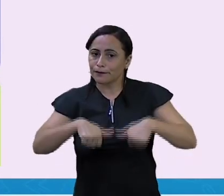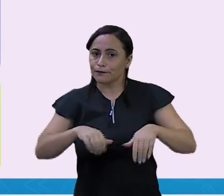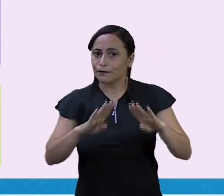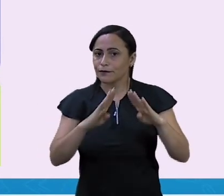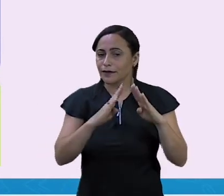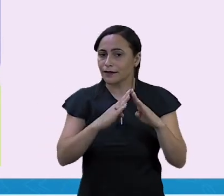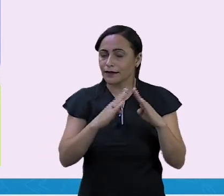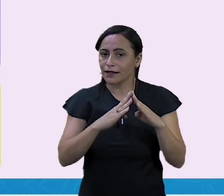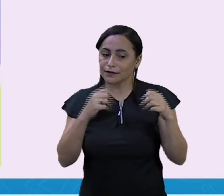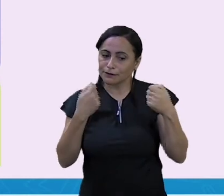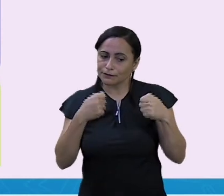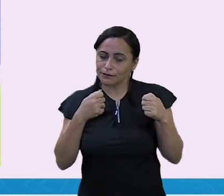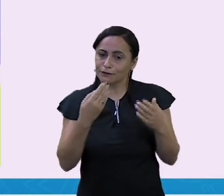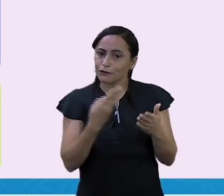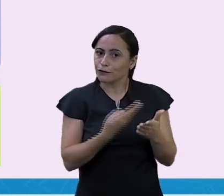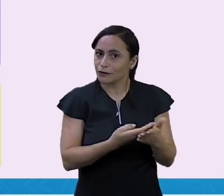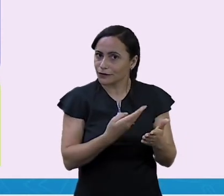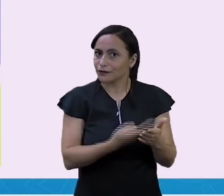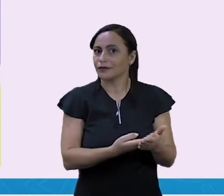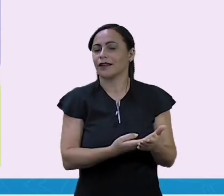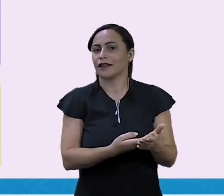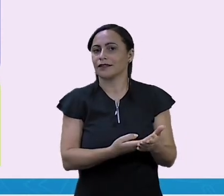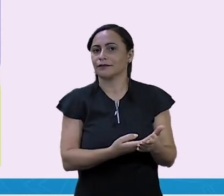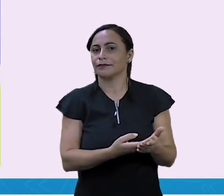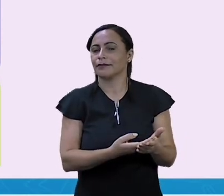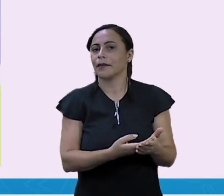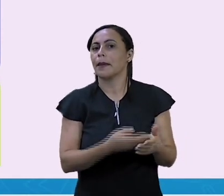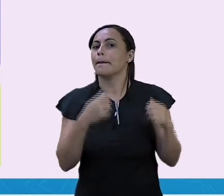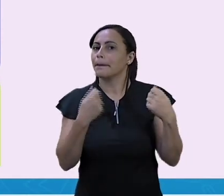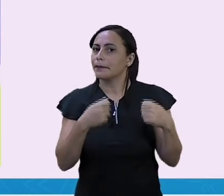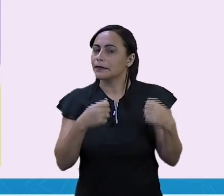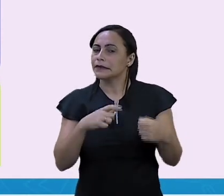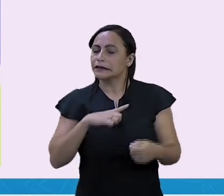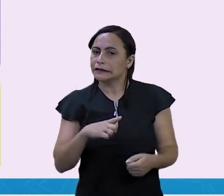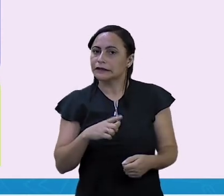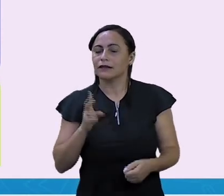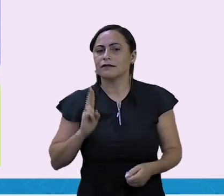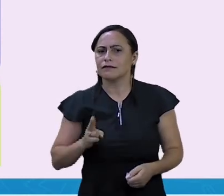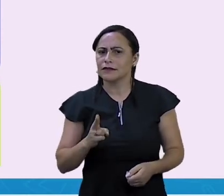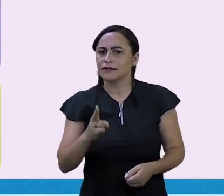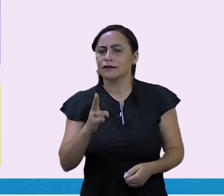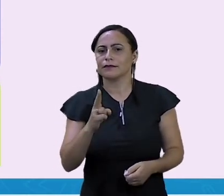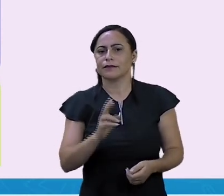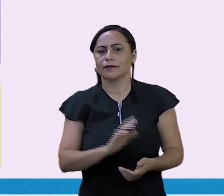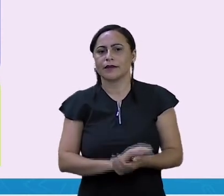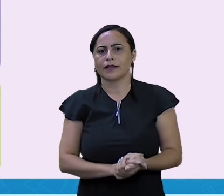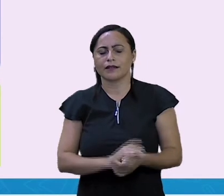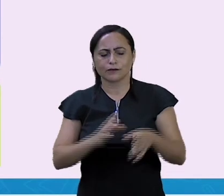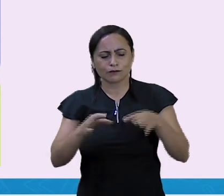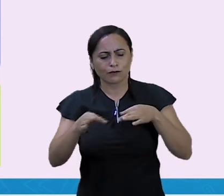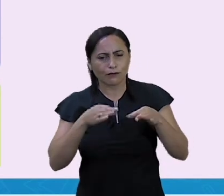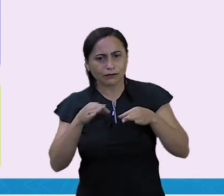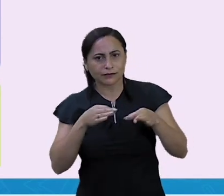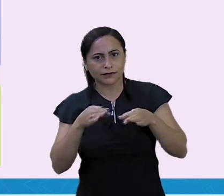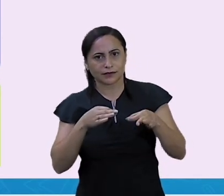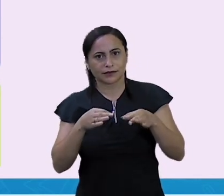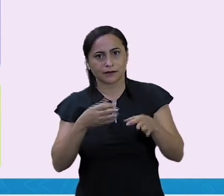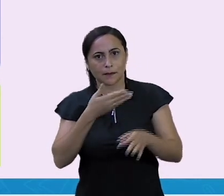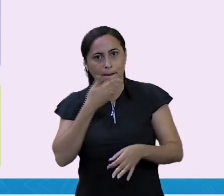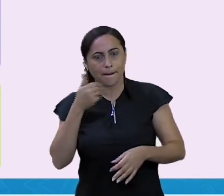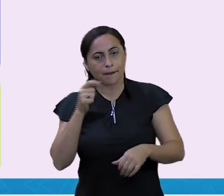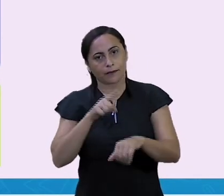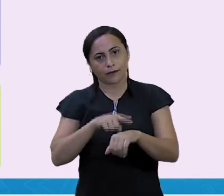casa, mas você também pode ter uma rotina de estudos, tá bom? Isso aí você que vai decidir o melhor